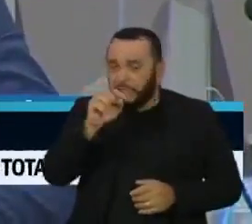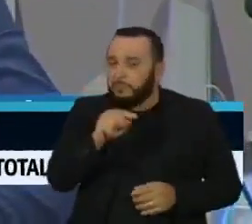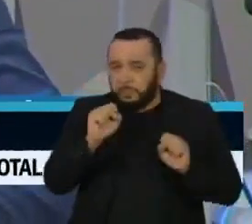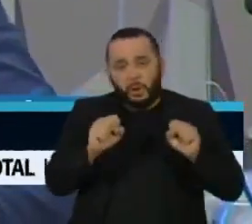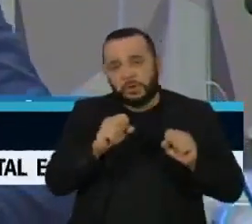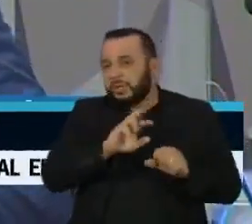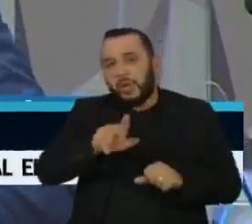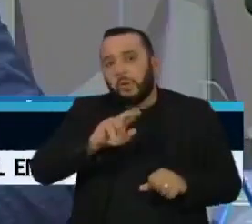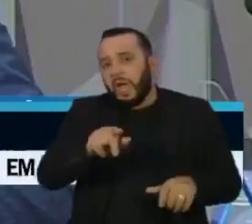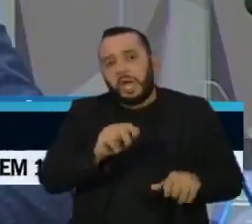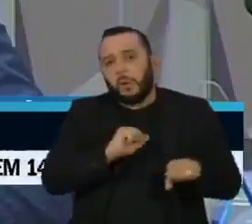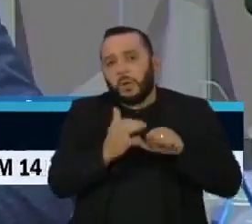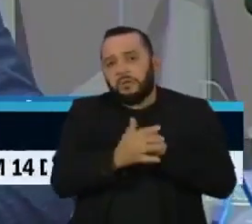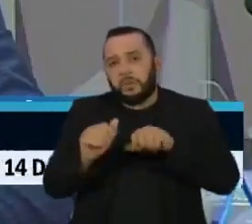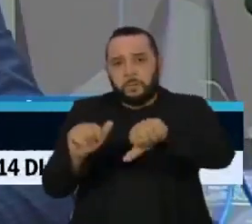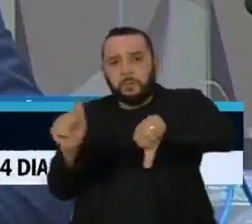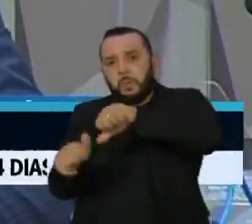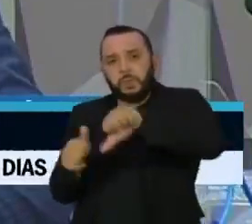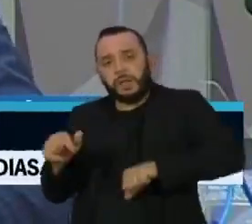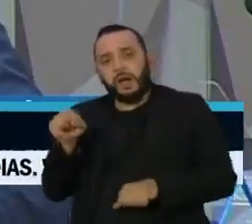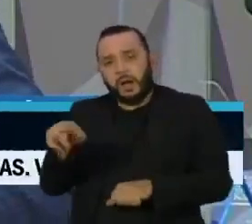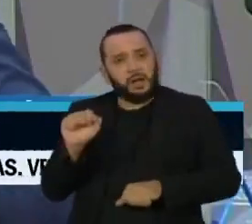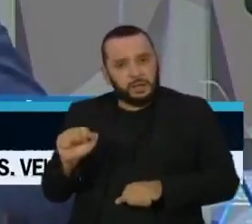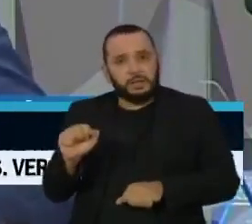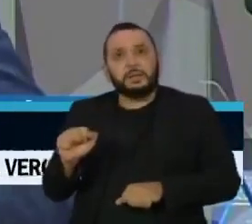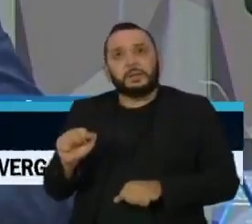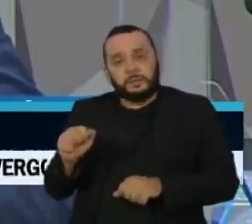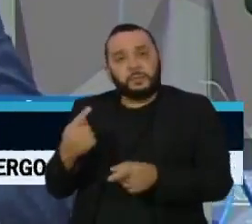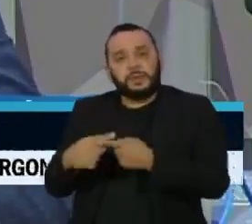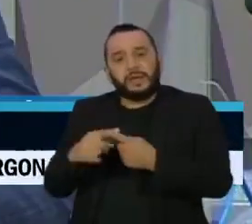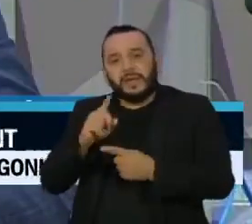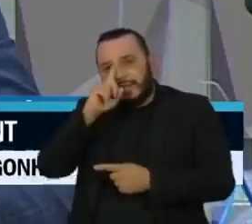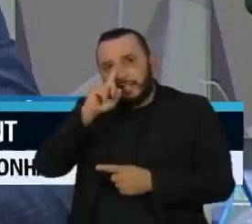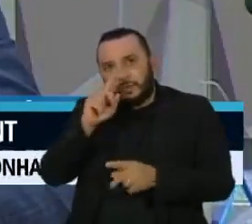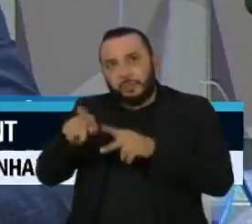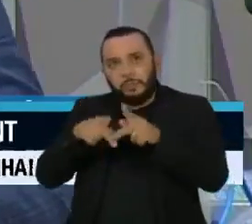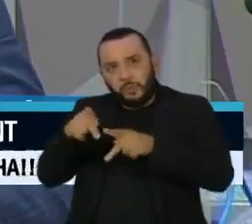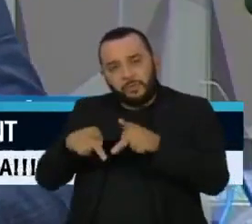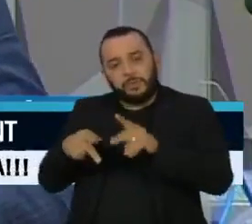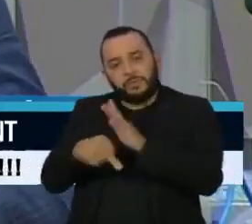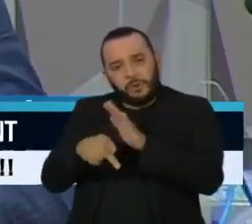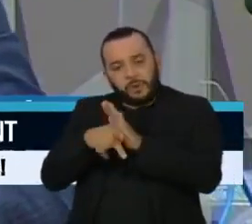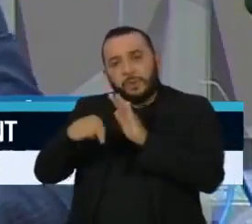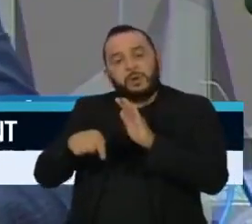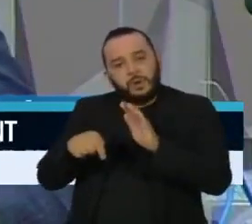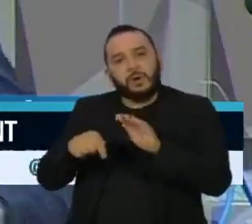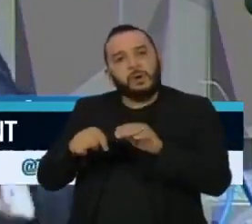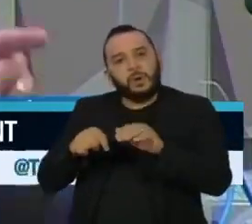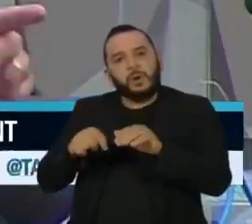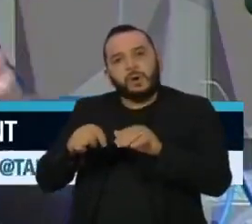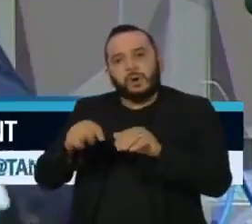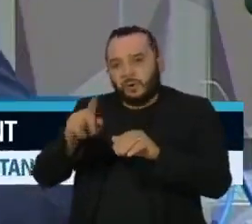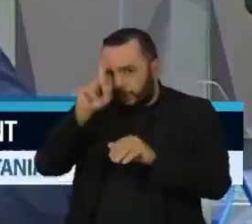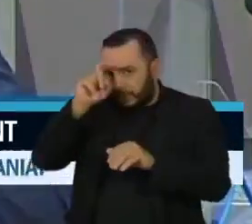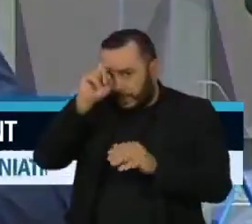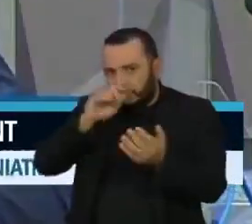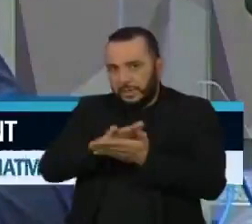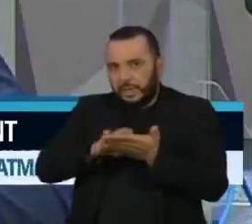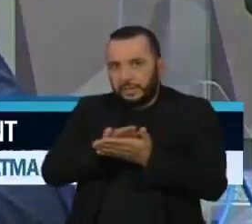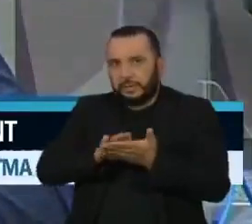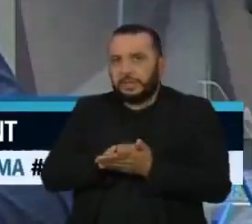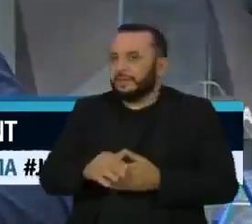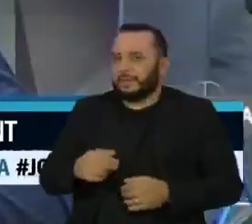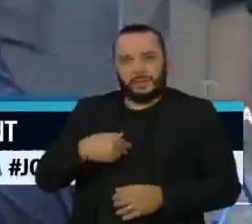ser modificado porque eles não representavam mais risco para a população do hospital. Uma vez que eles já tinham... O senhor, como